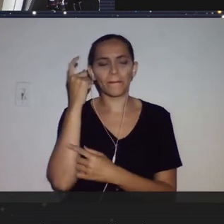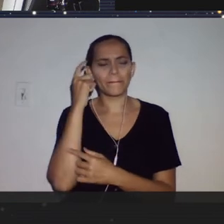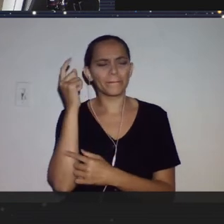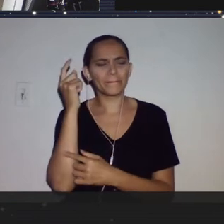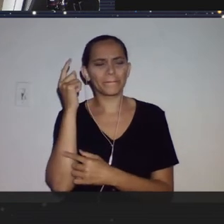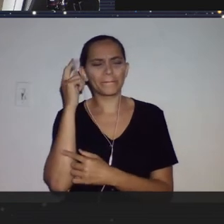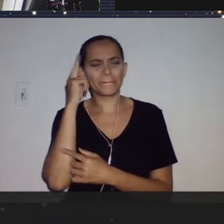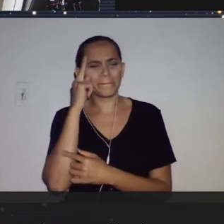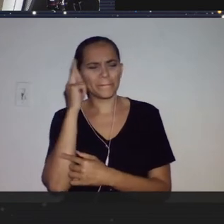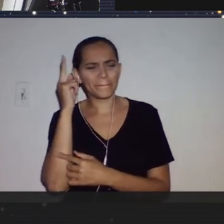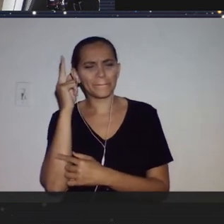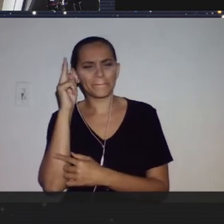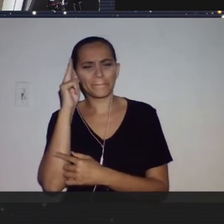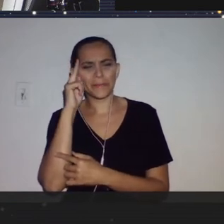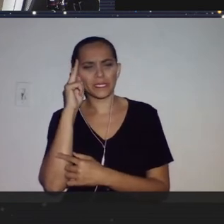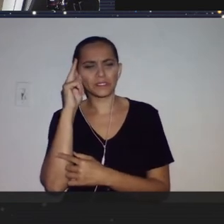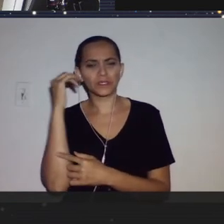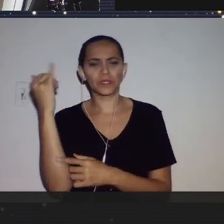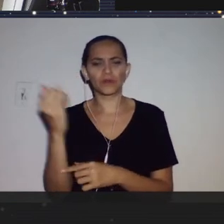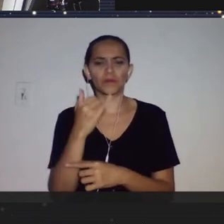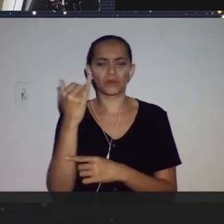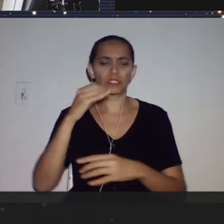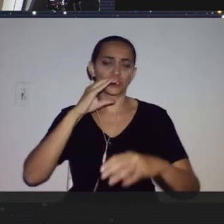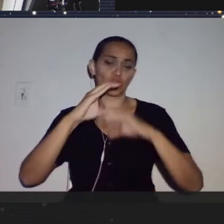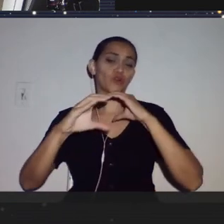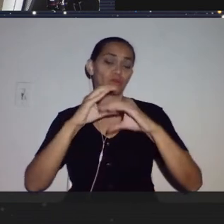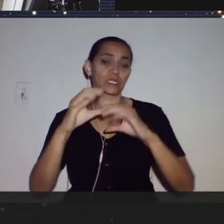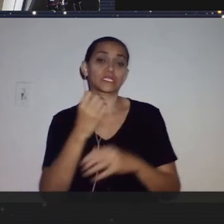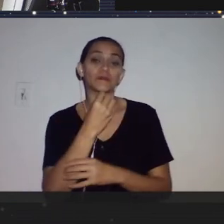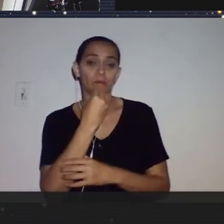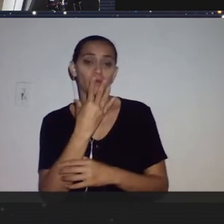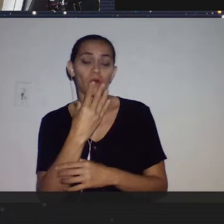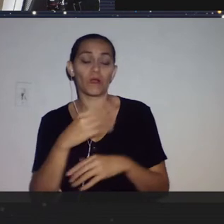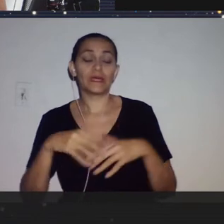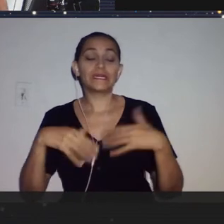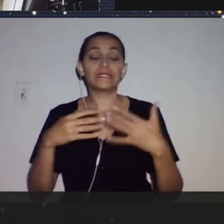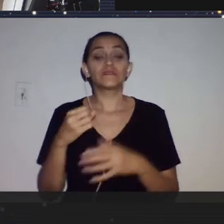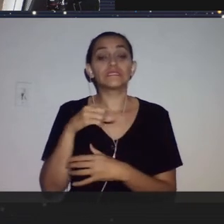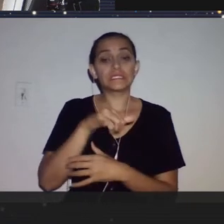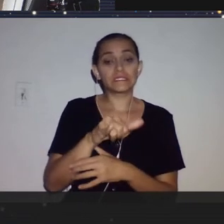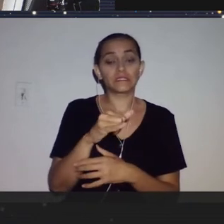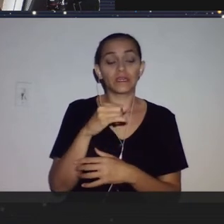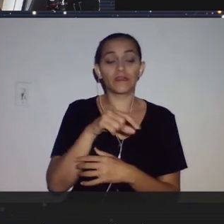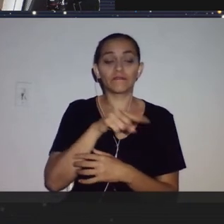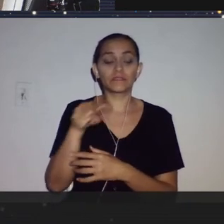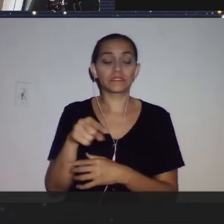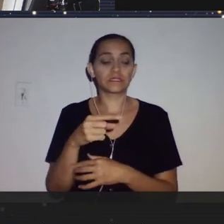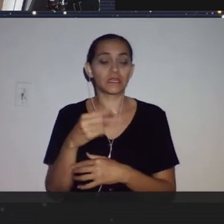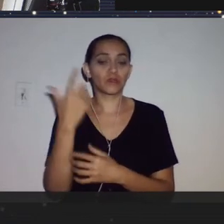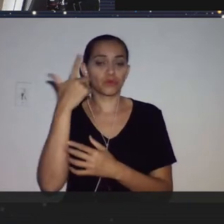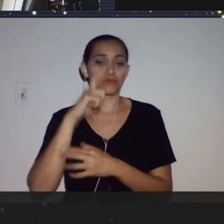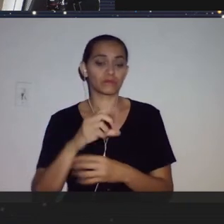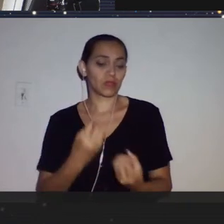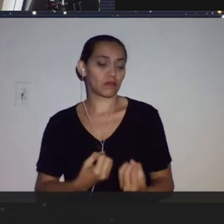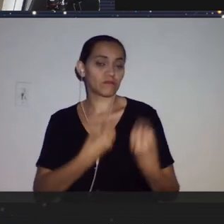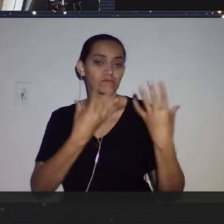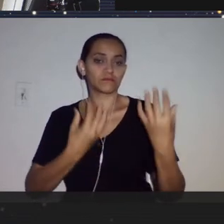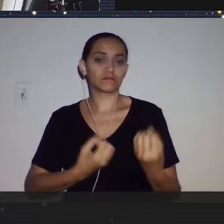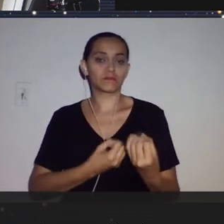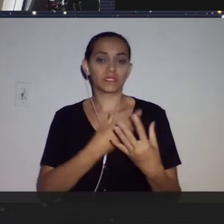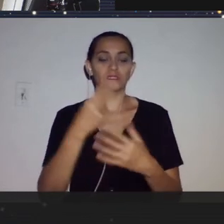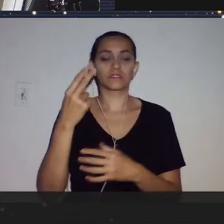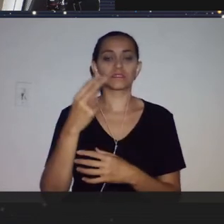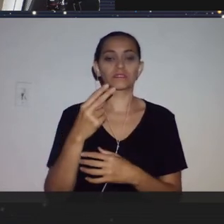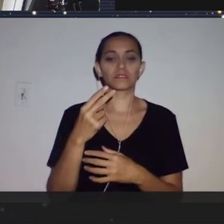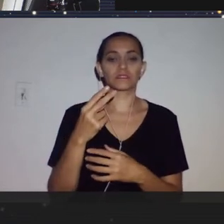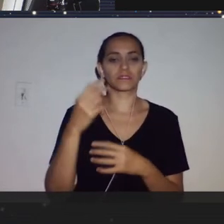consegue comunicar aquilo que você está pensando e talvez a solução que você tem em mente. Porque, só dando um